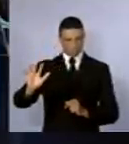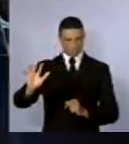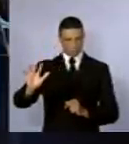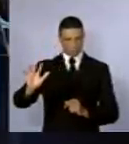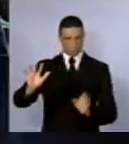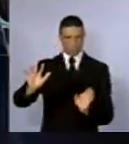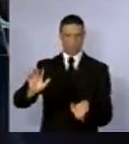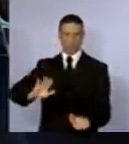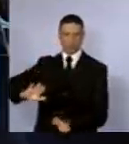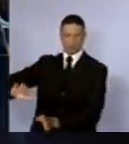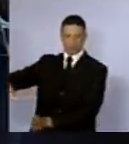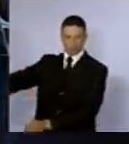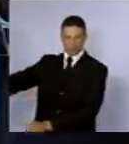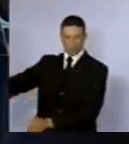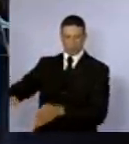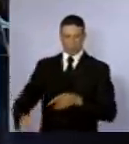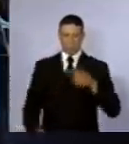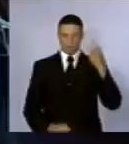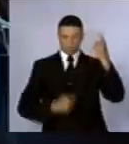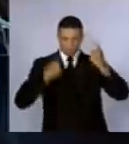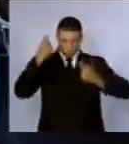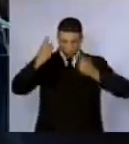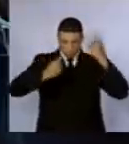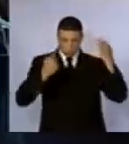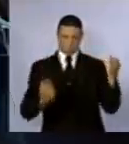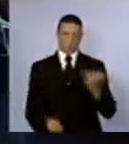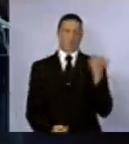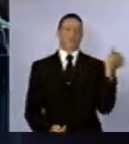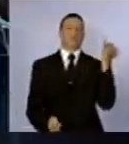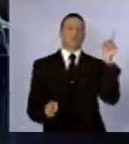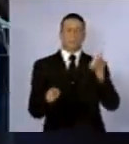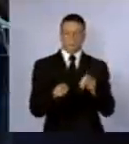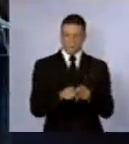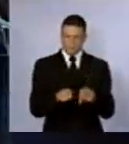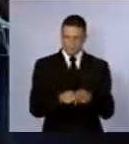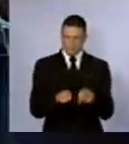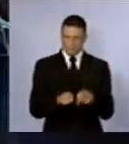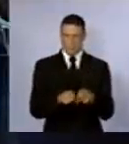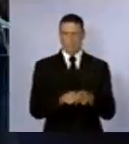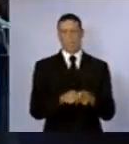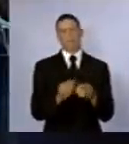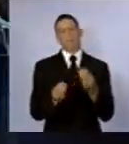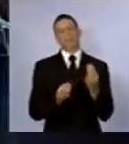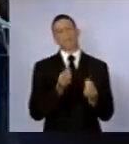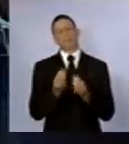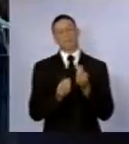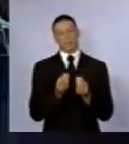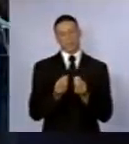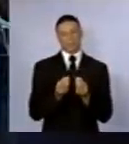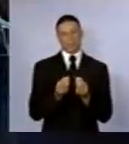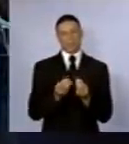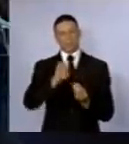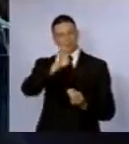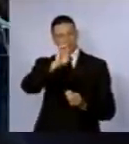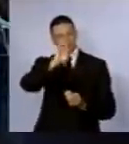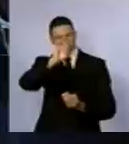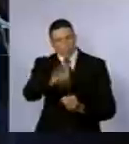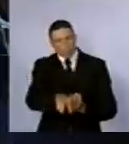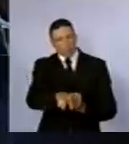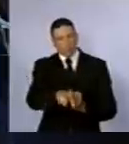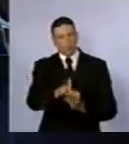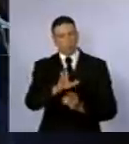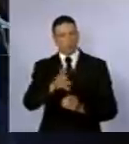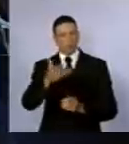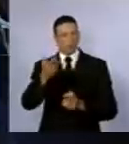E uma outra questão bastante importante, que a gente entende ser fundamental em todo esse processo, né, é justamente esse debate ou